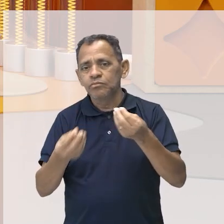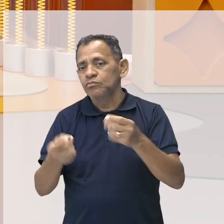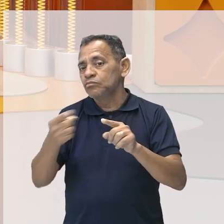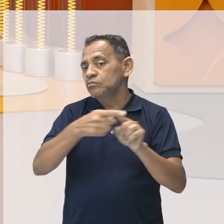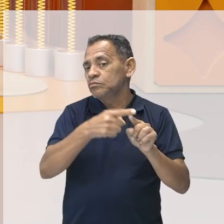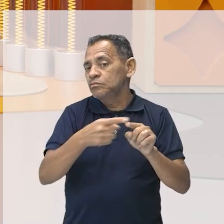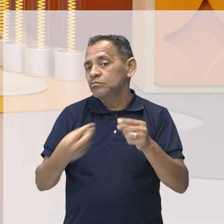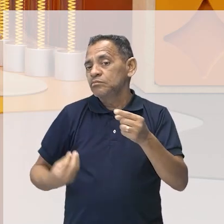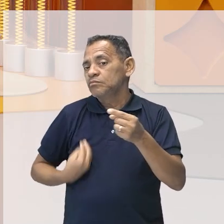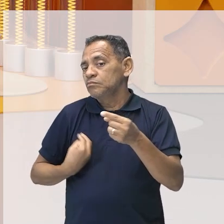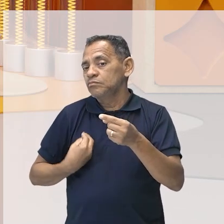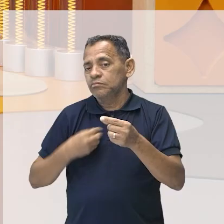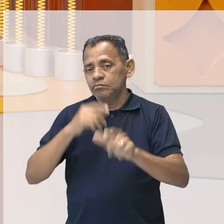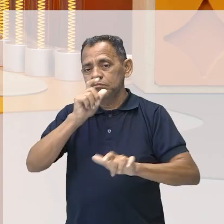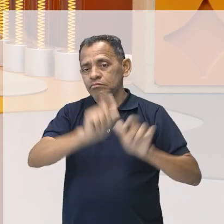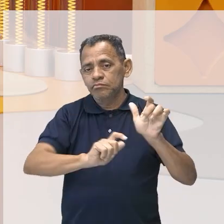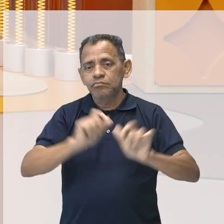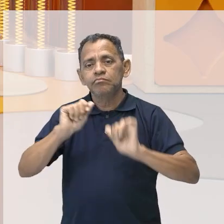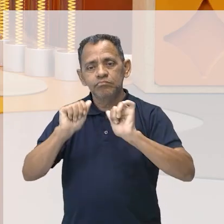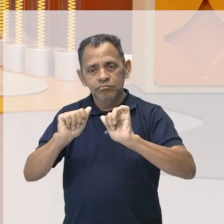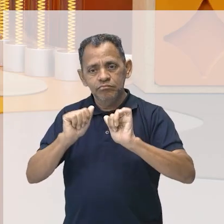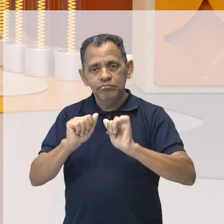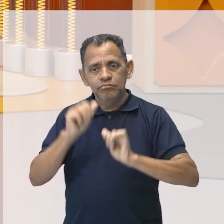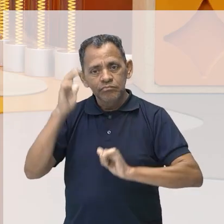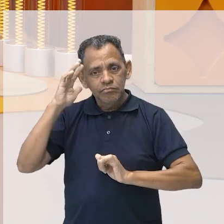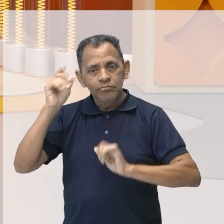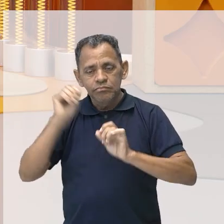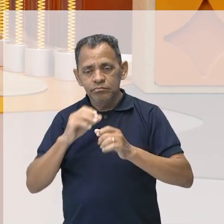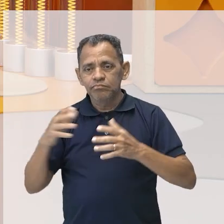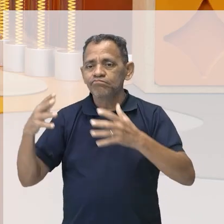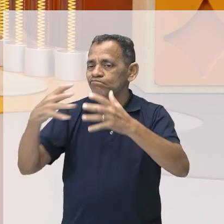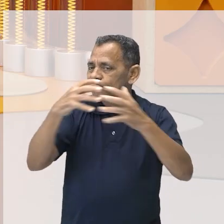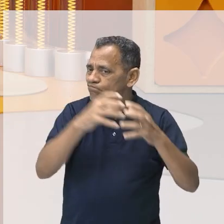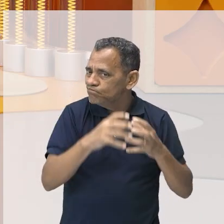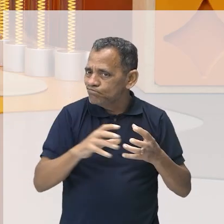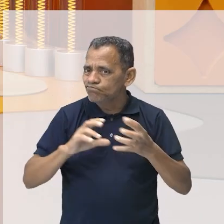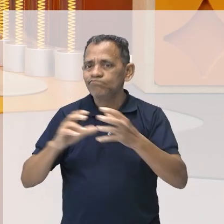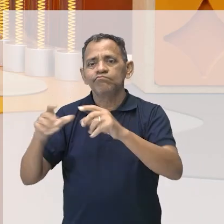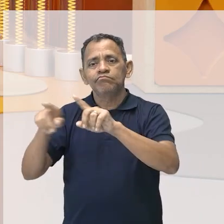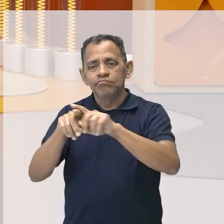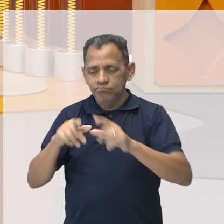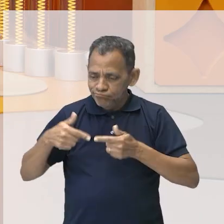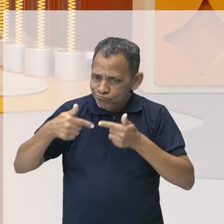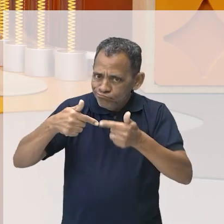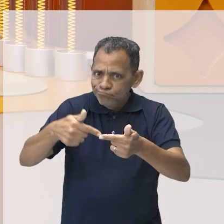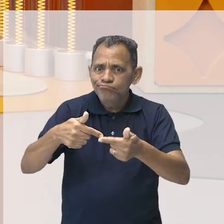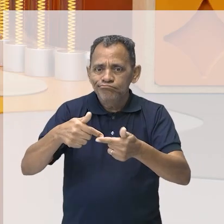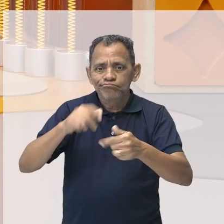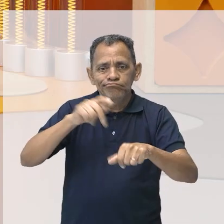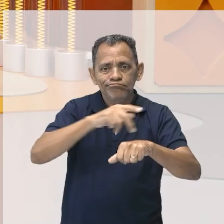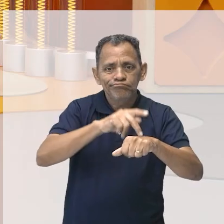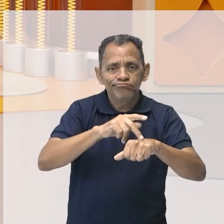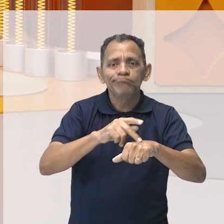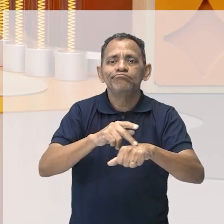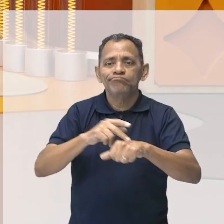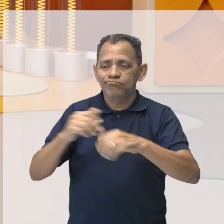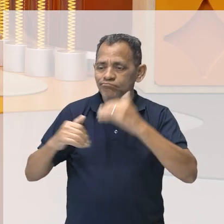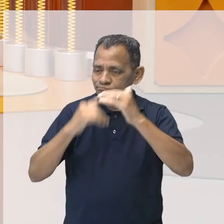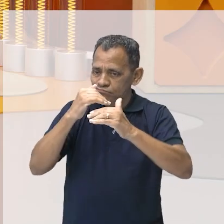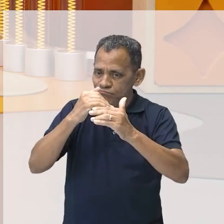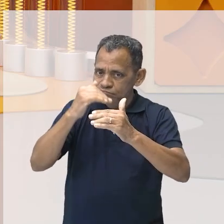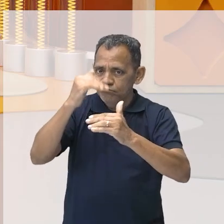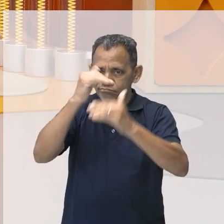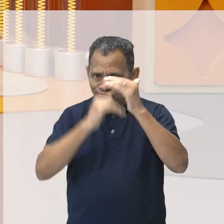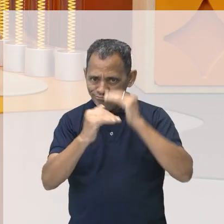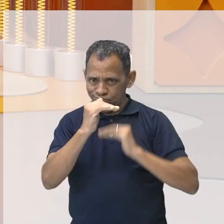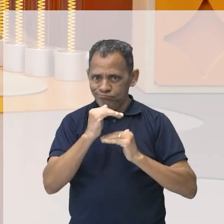da população, que pode surgir o quê? Conflitos, guerras nesses países menos desenvolvidos. Então, a população